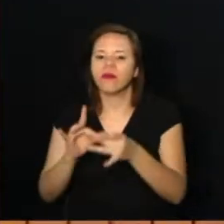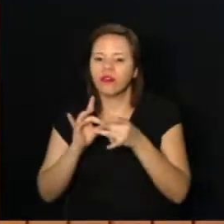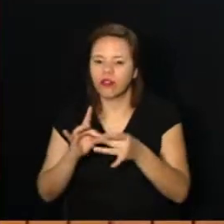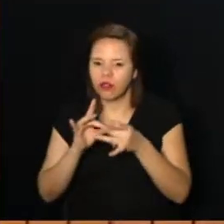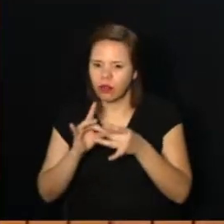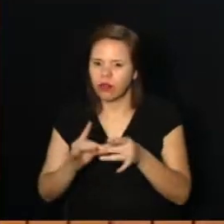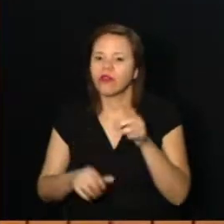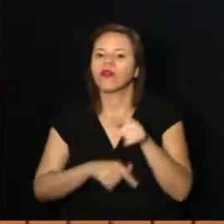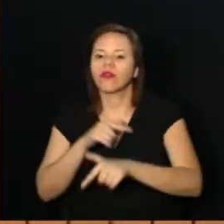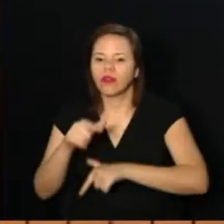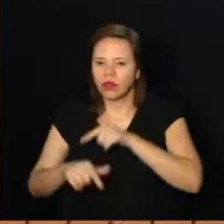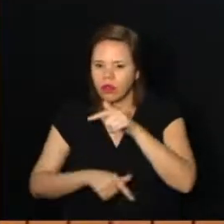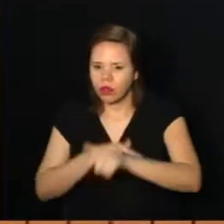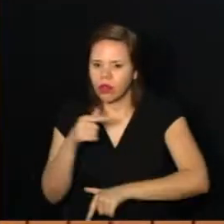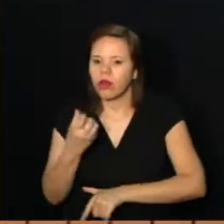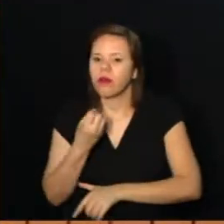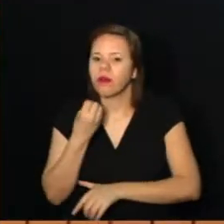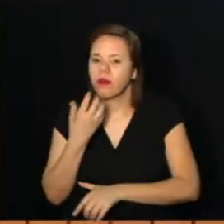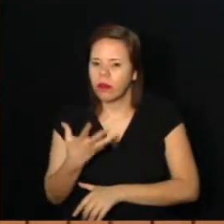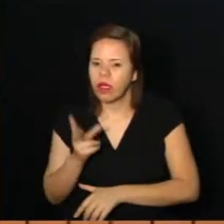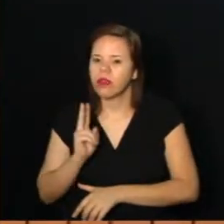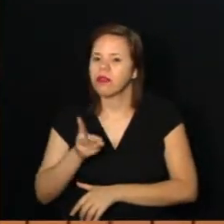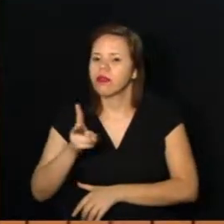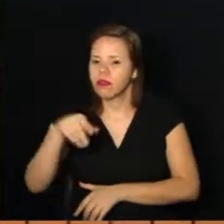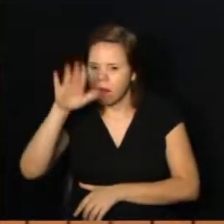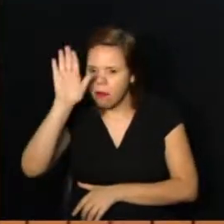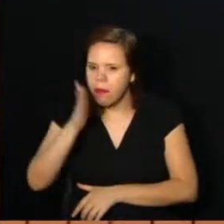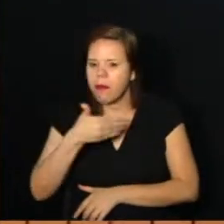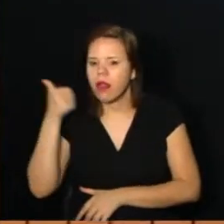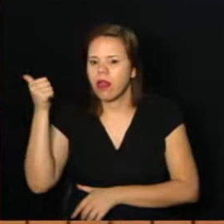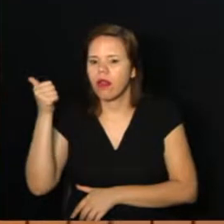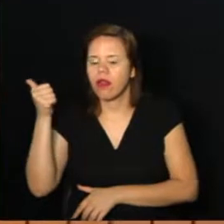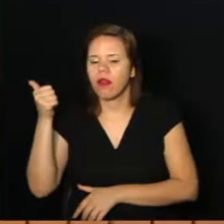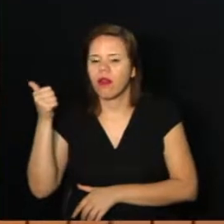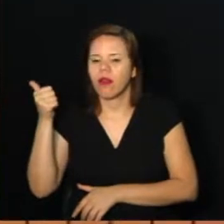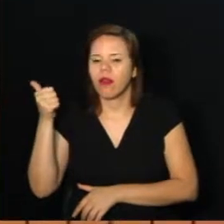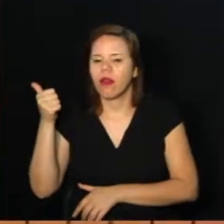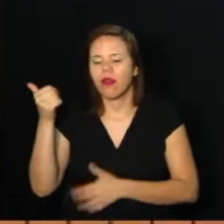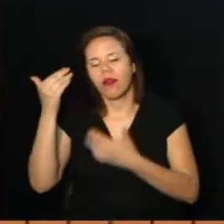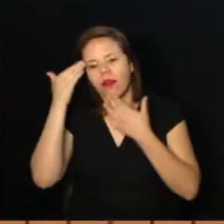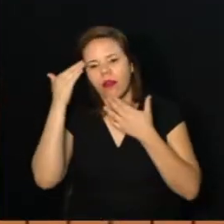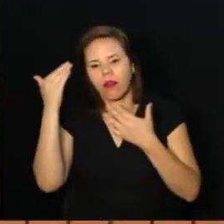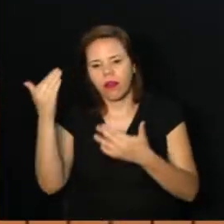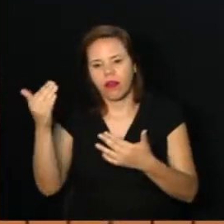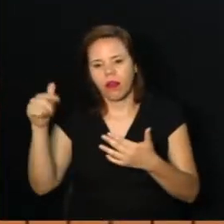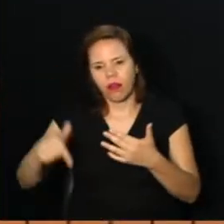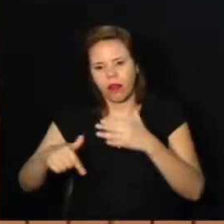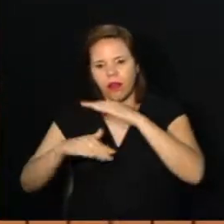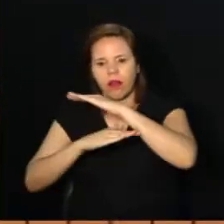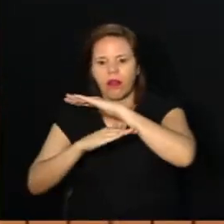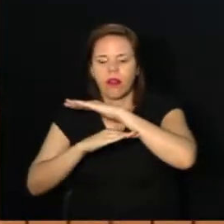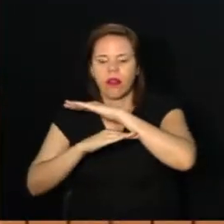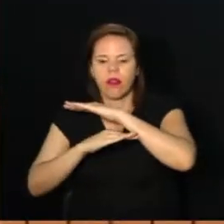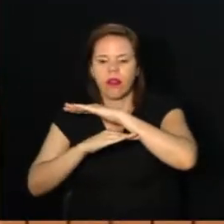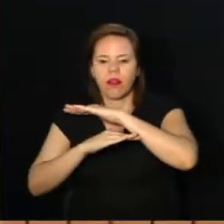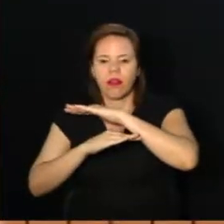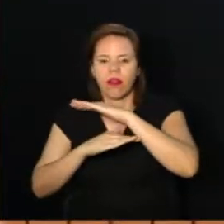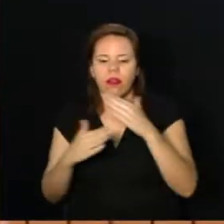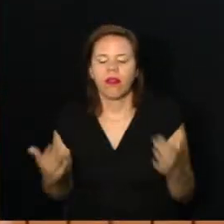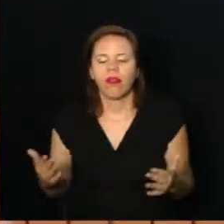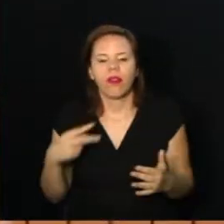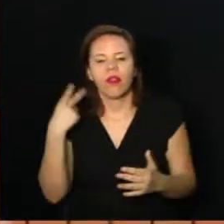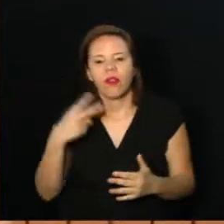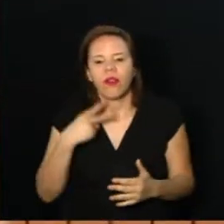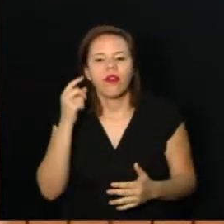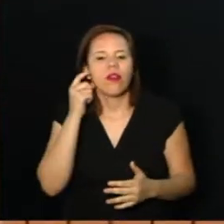para trabalhar bem e cada vez melhor. Portanto, muito obrigada a esta casa, muito obrigada ao